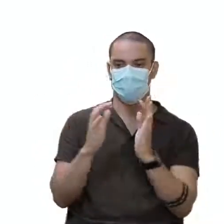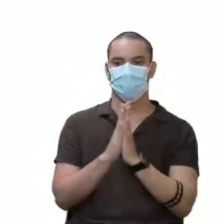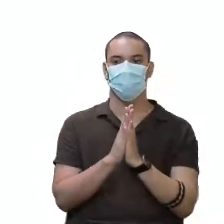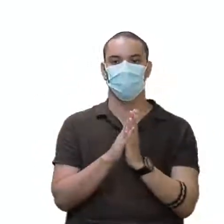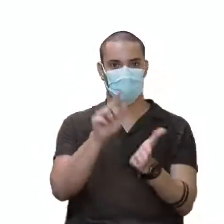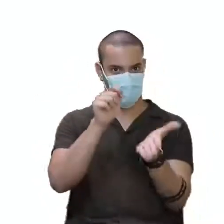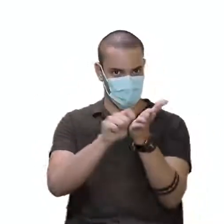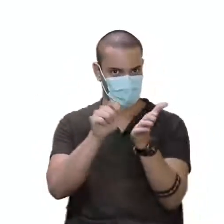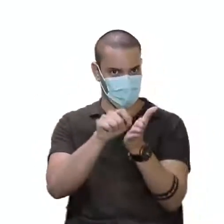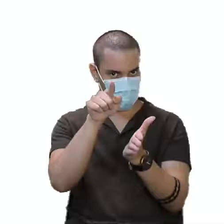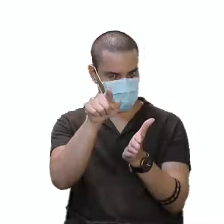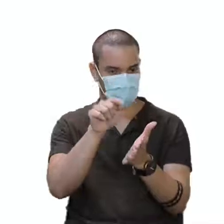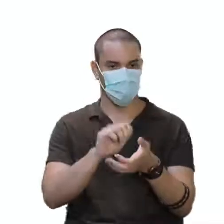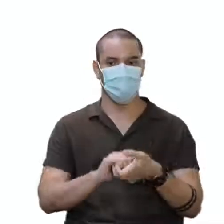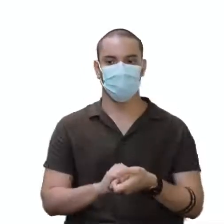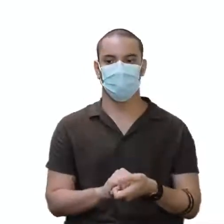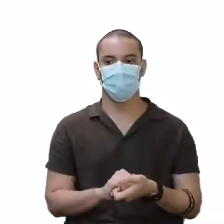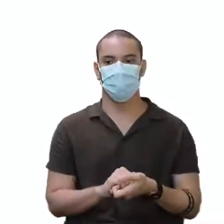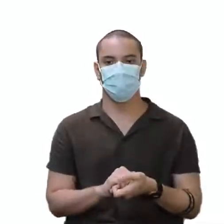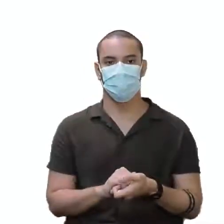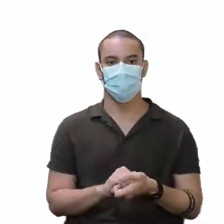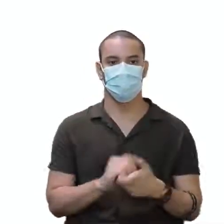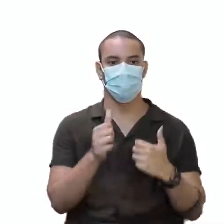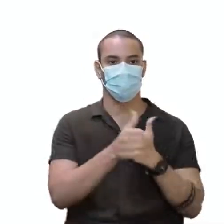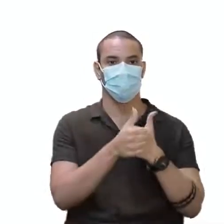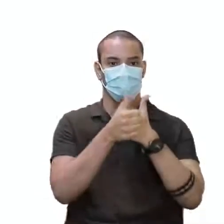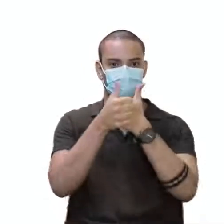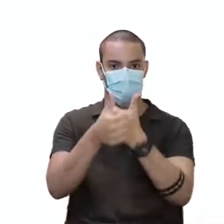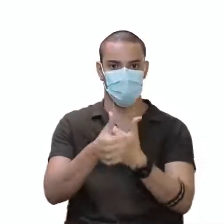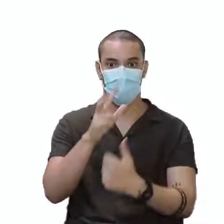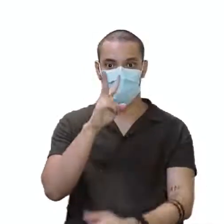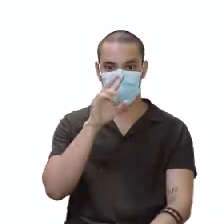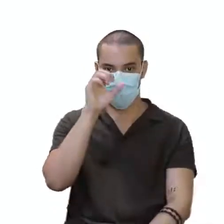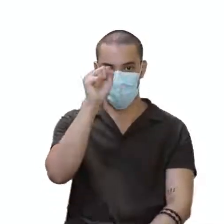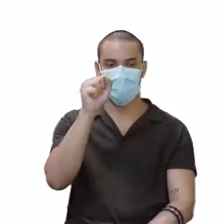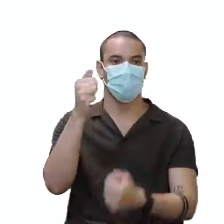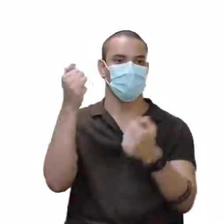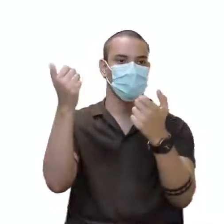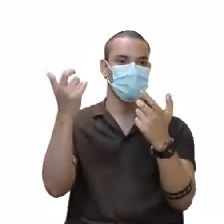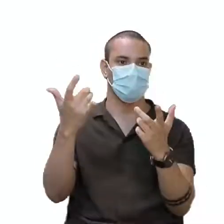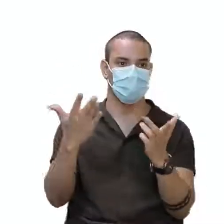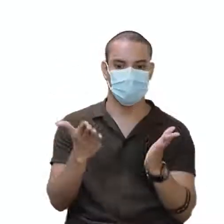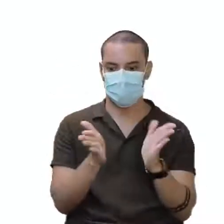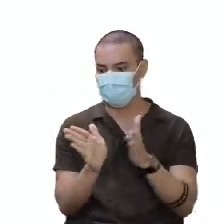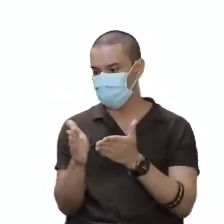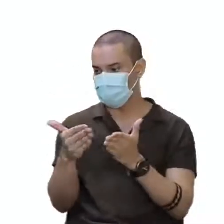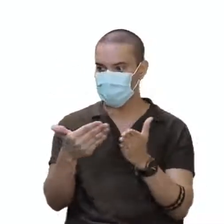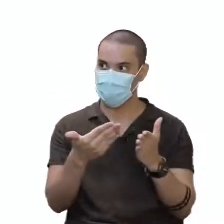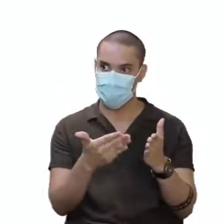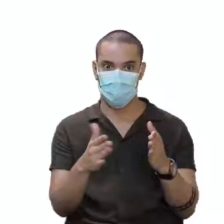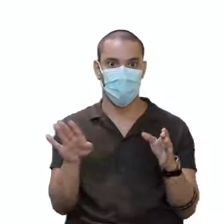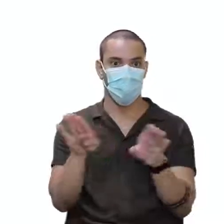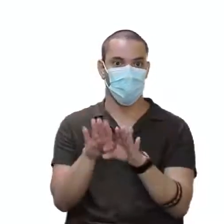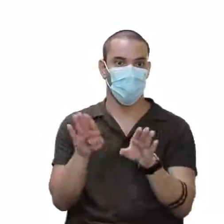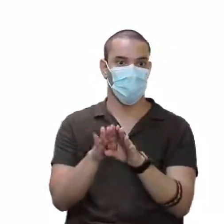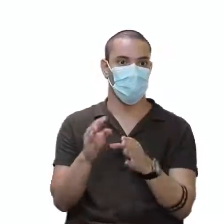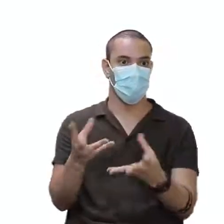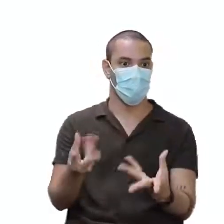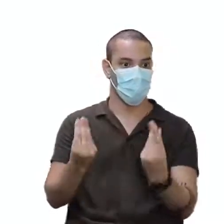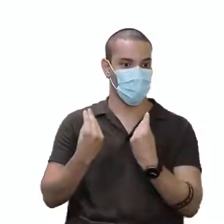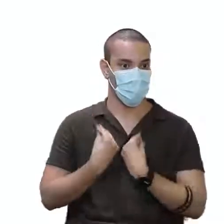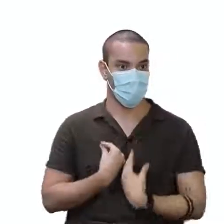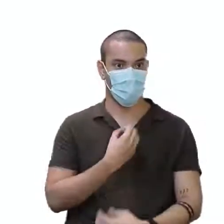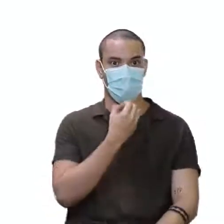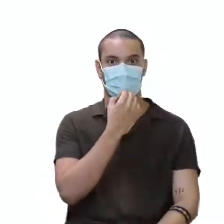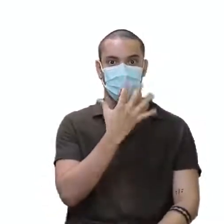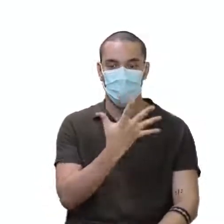e anote aí no seu caderninho. Conforme as forças que direcionam, vão promover, vão